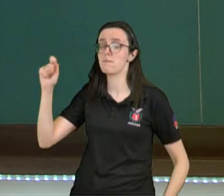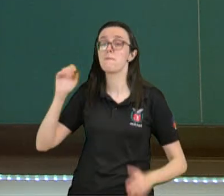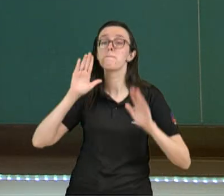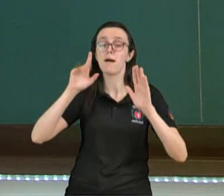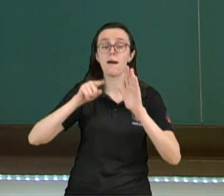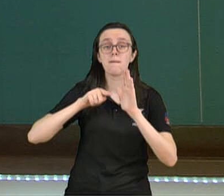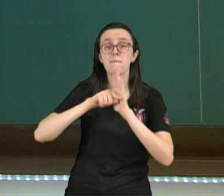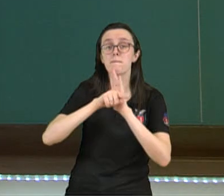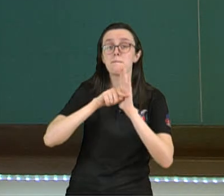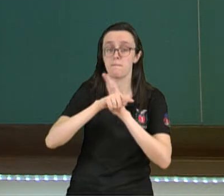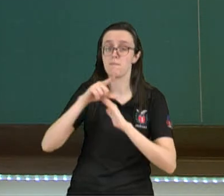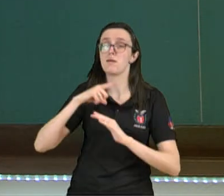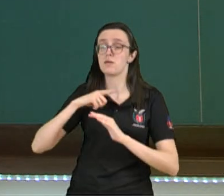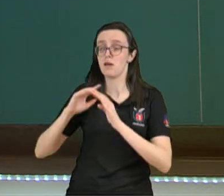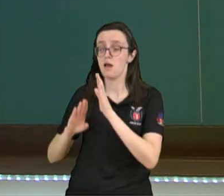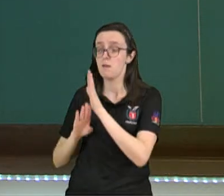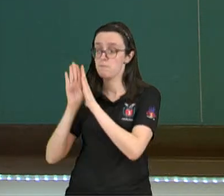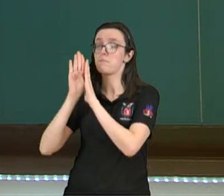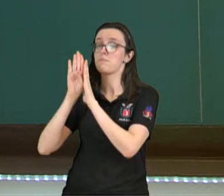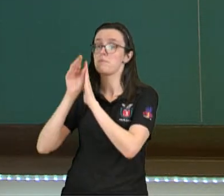pesquisa teve um aumento de